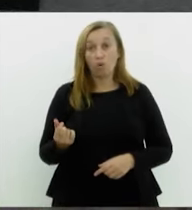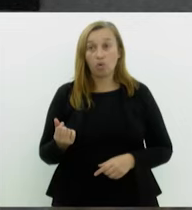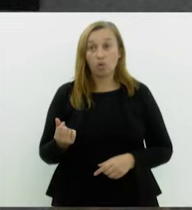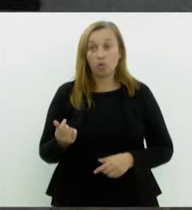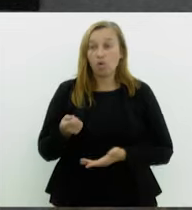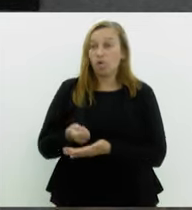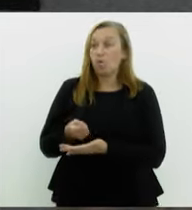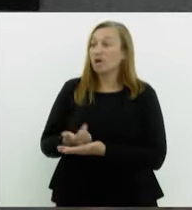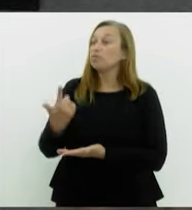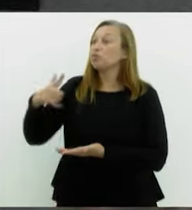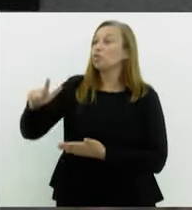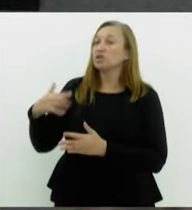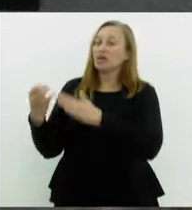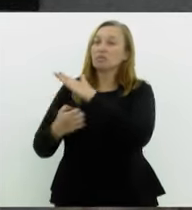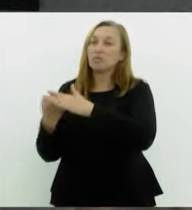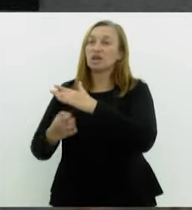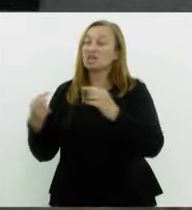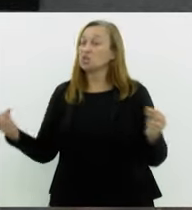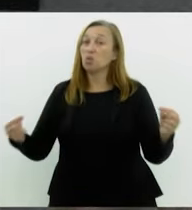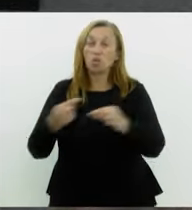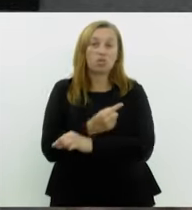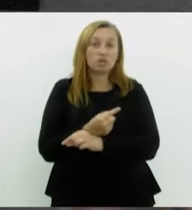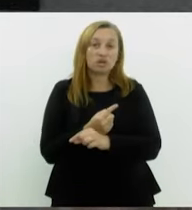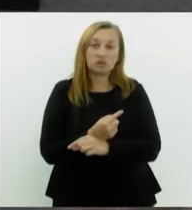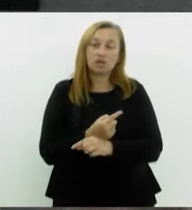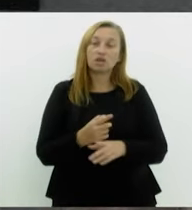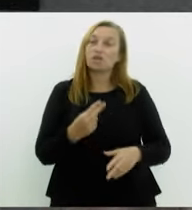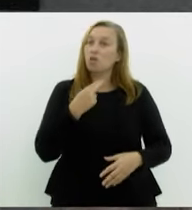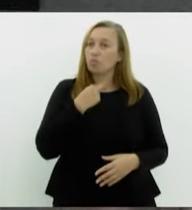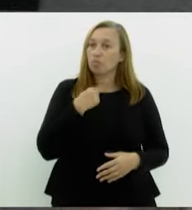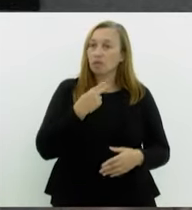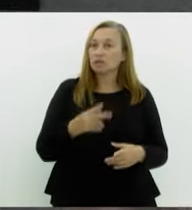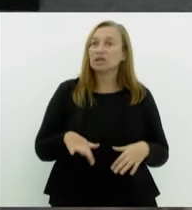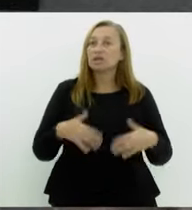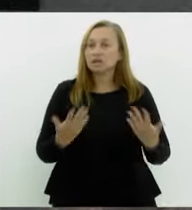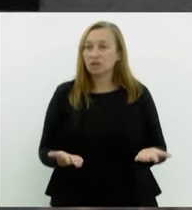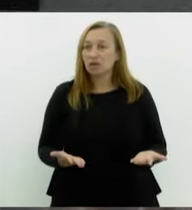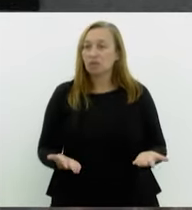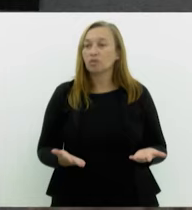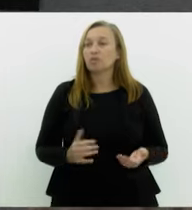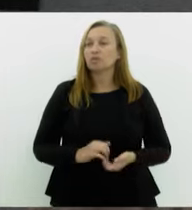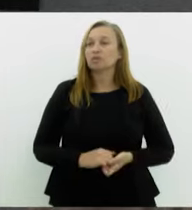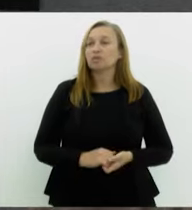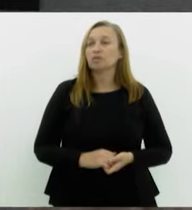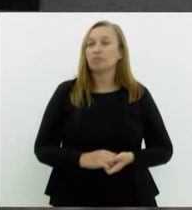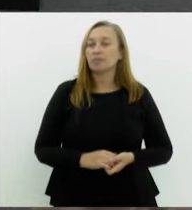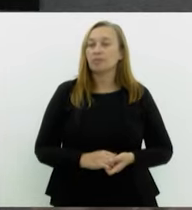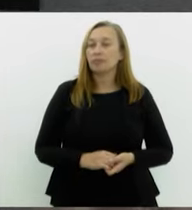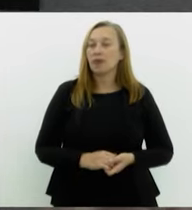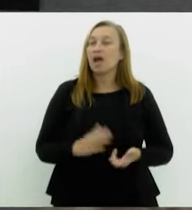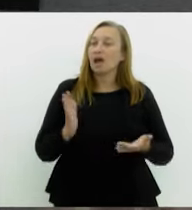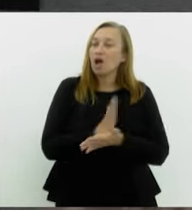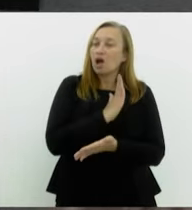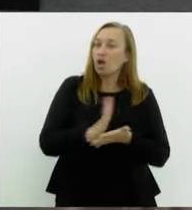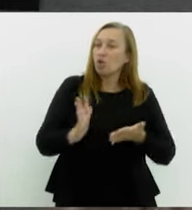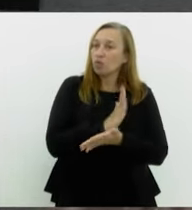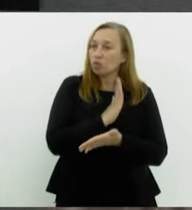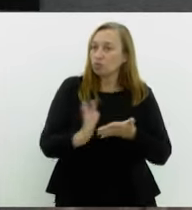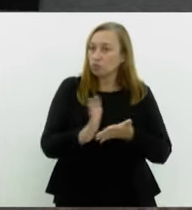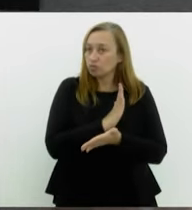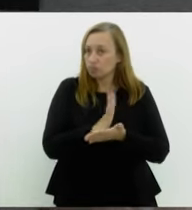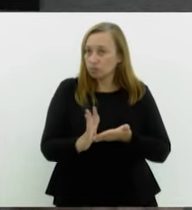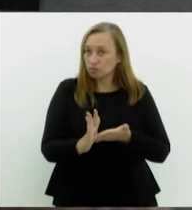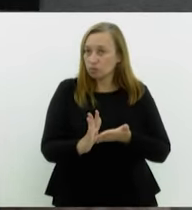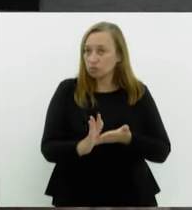teu gás, a tua água. Então, isso é que não pode ser. Agora, é claro que algumas contribuições devem